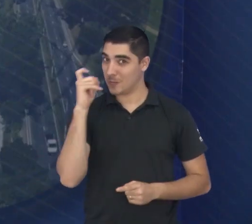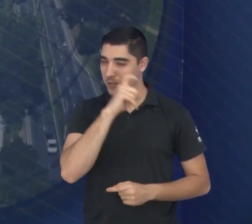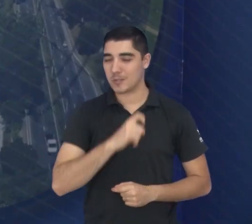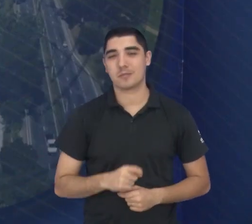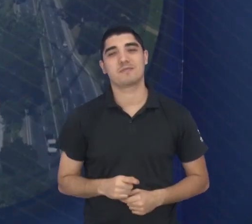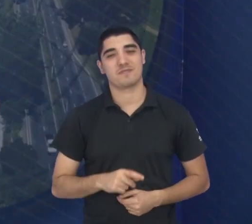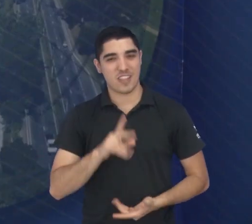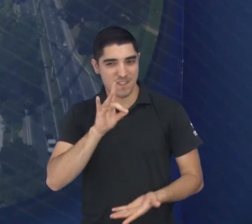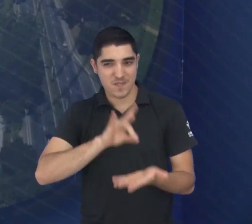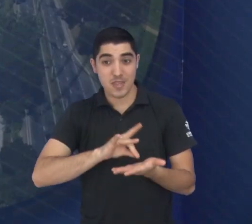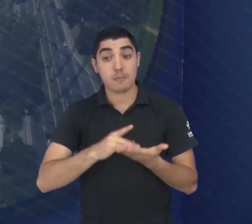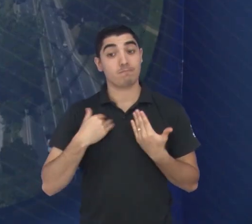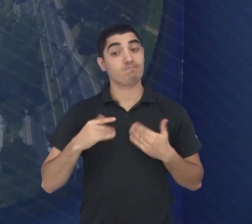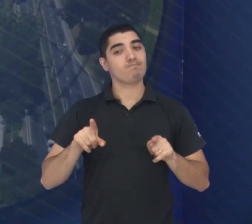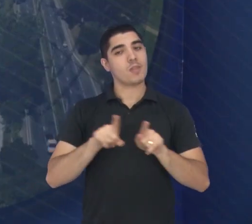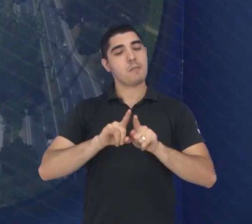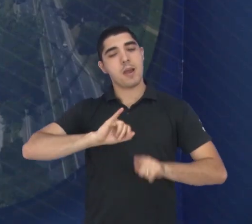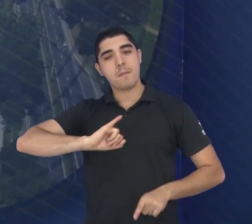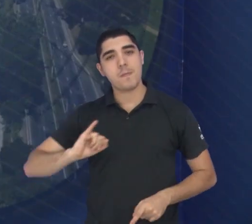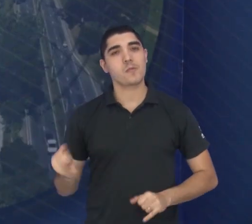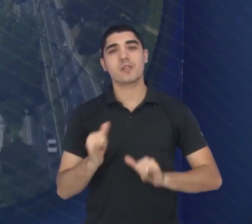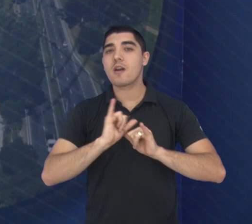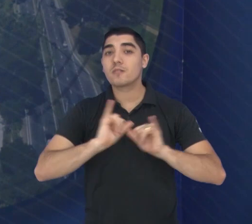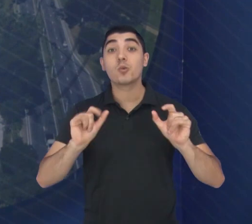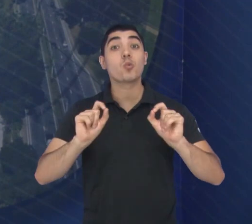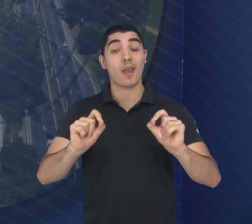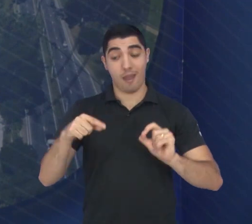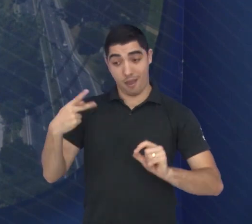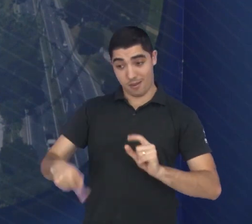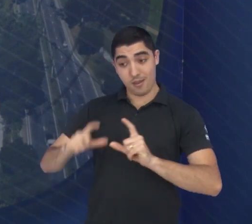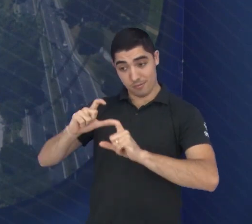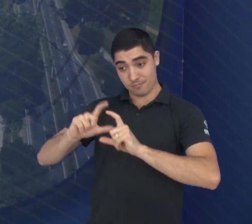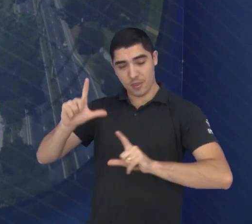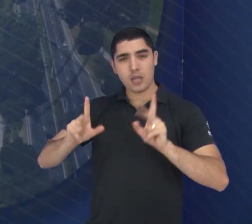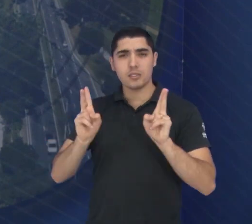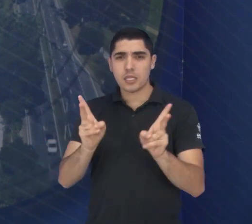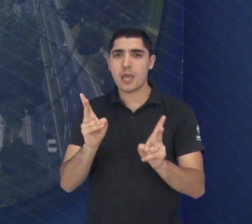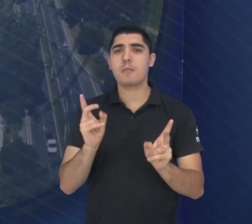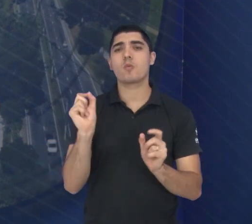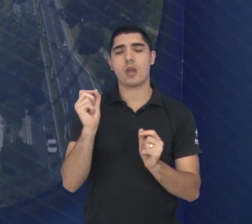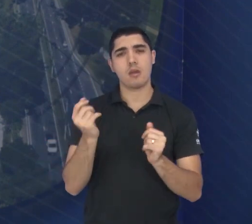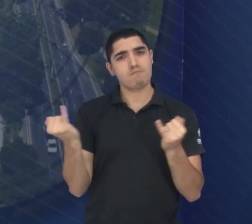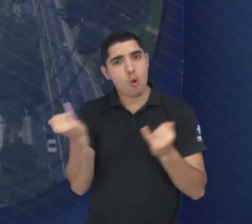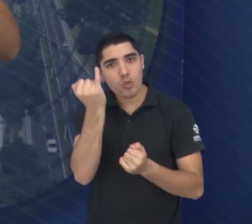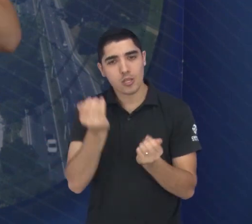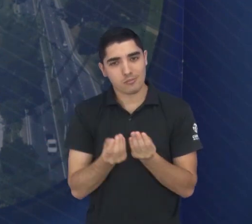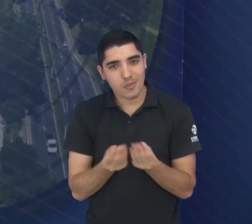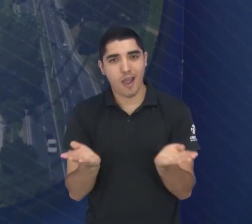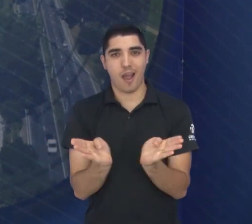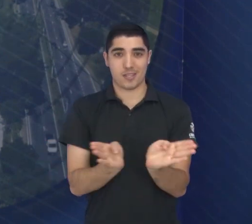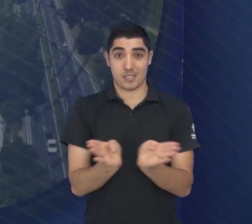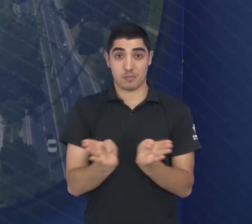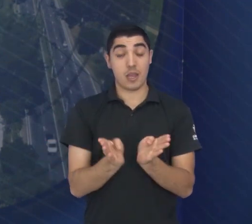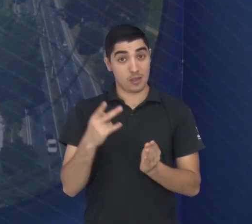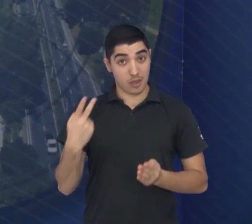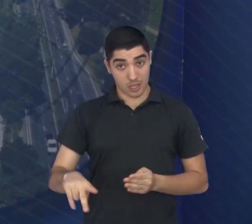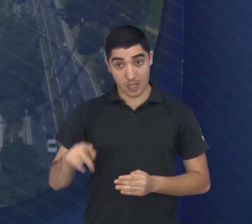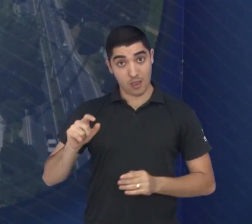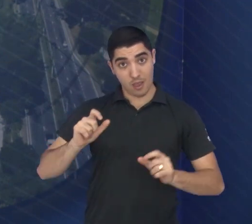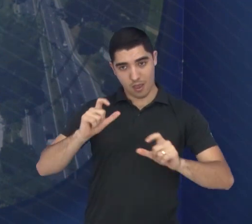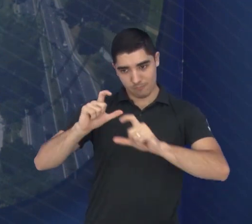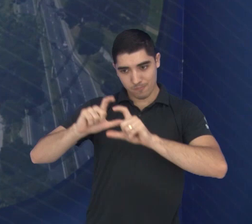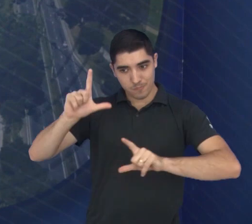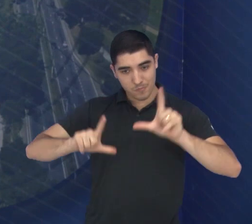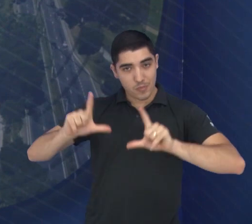dúvidas. Quero aproveitar, gente, para reforçar também que a TV Câmara preza pela acessibilidade, portanto, toda a programação